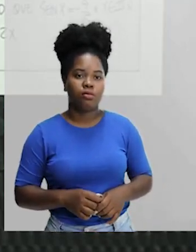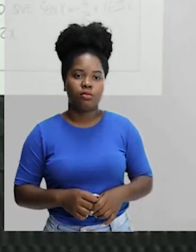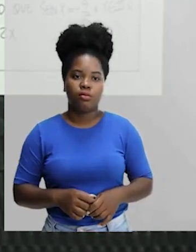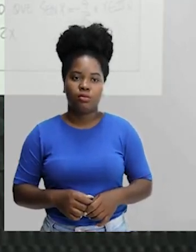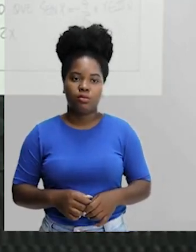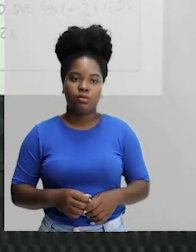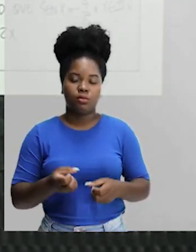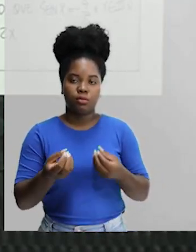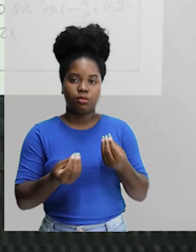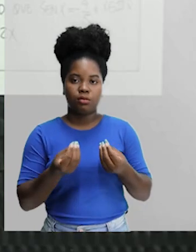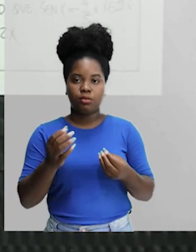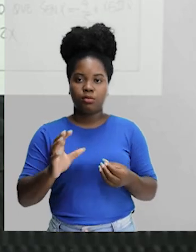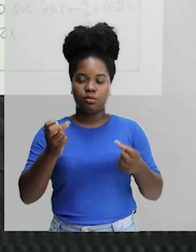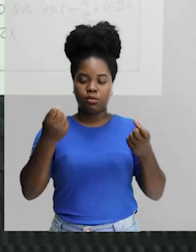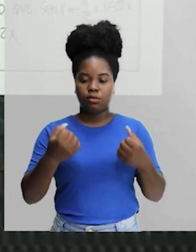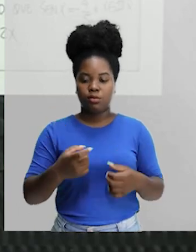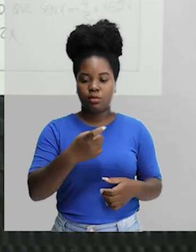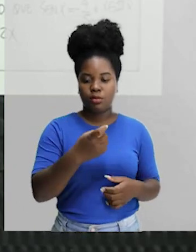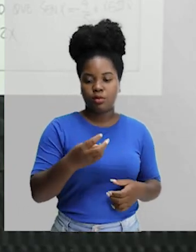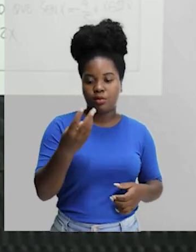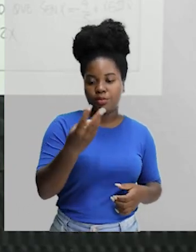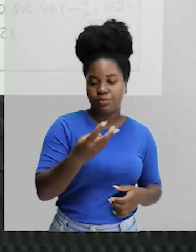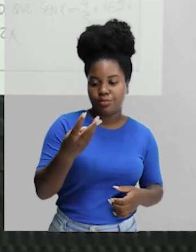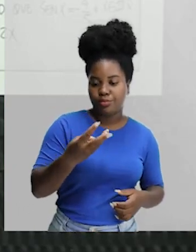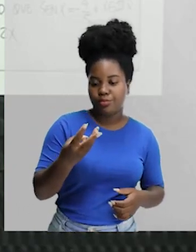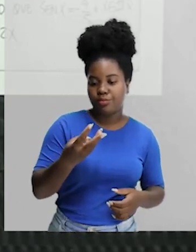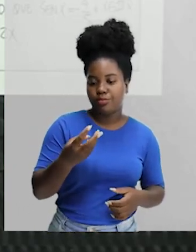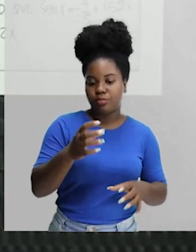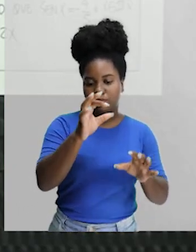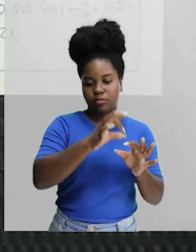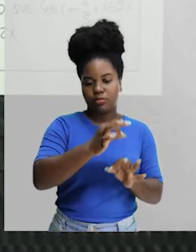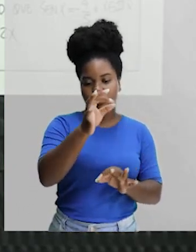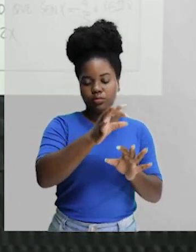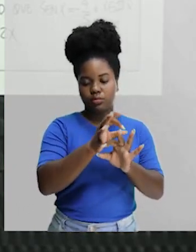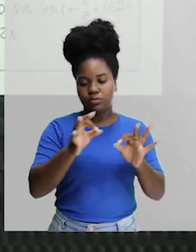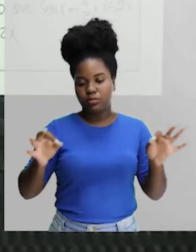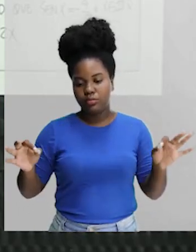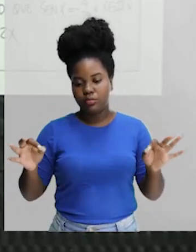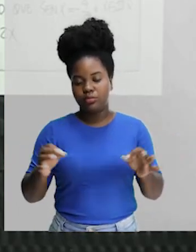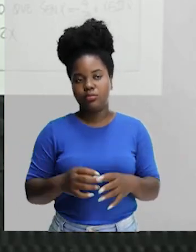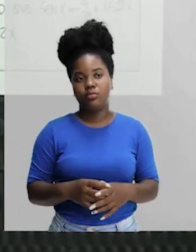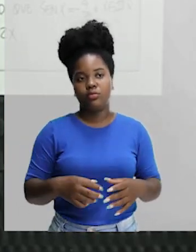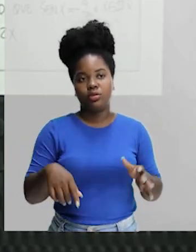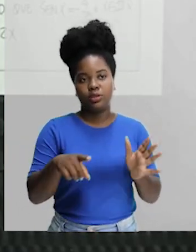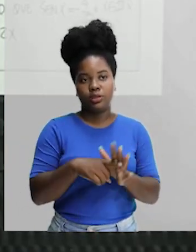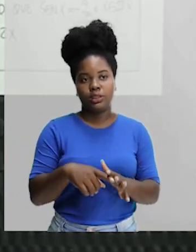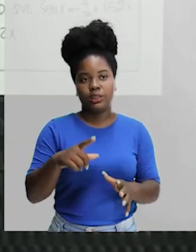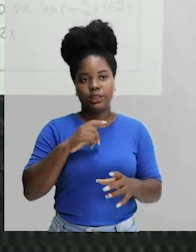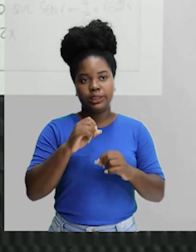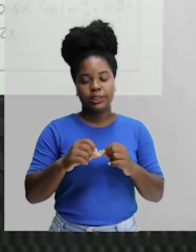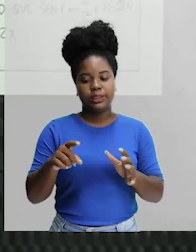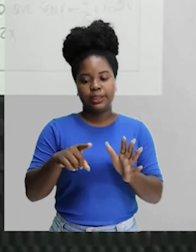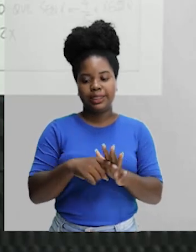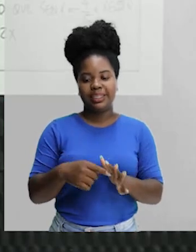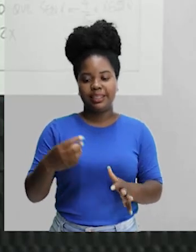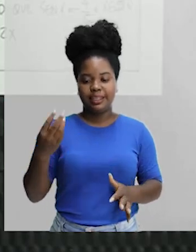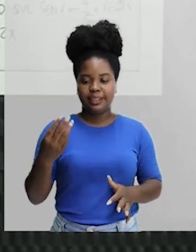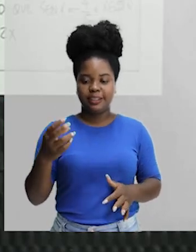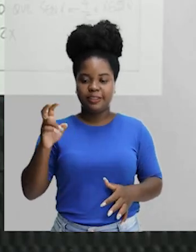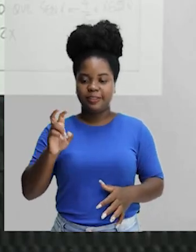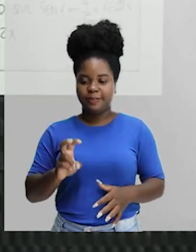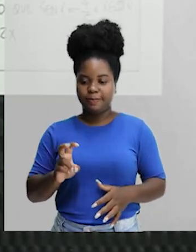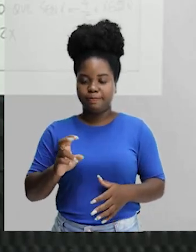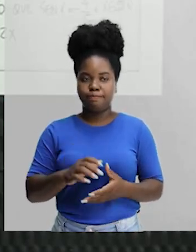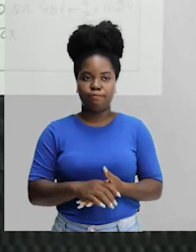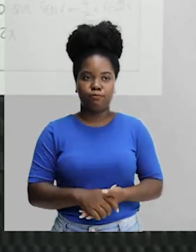Como ele fala que x pertence ao terceiro quadrante, e no terceiro quadrante o seno é negativo, então você vai ter aqui menos 3/5, que é o